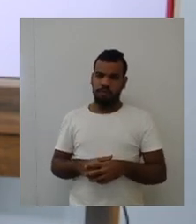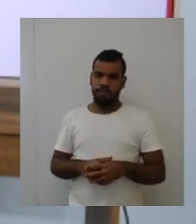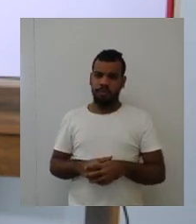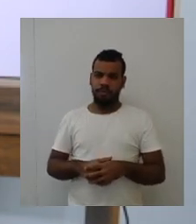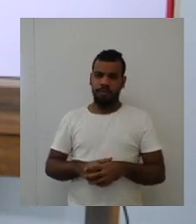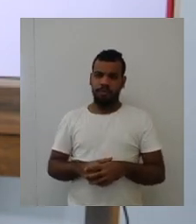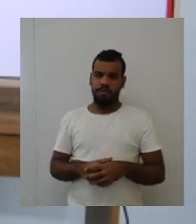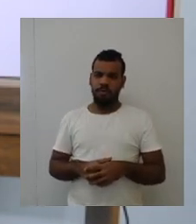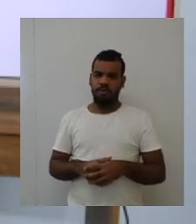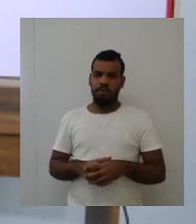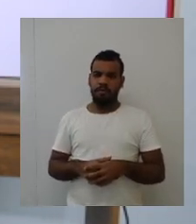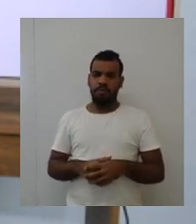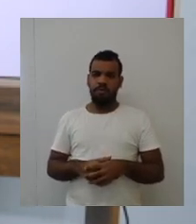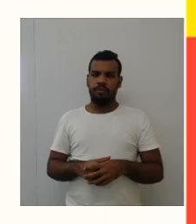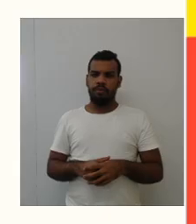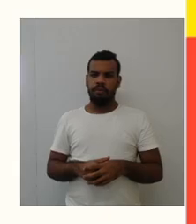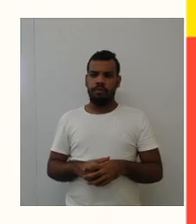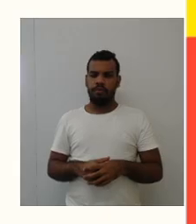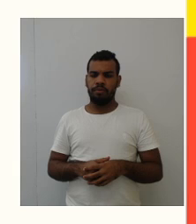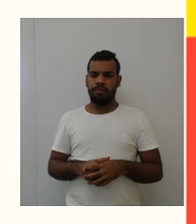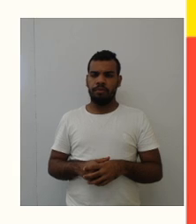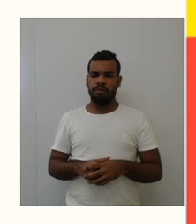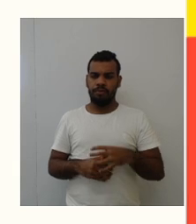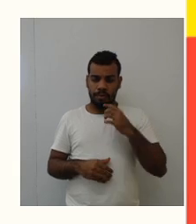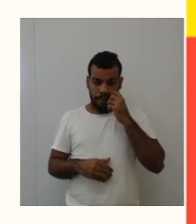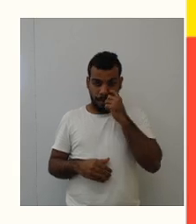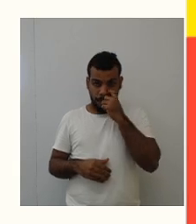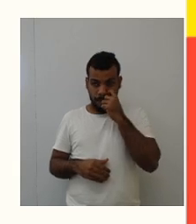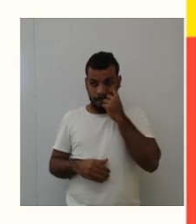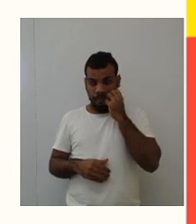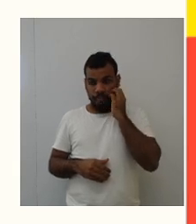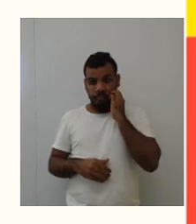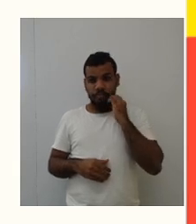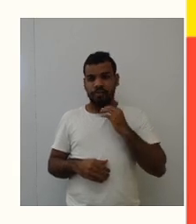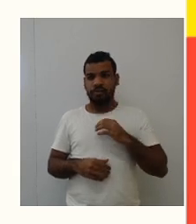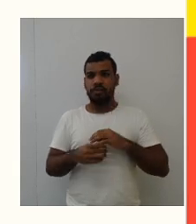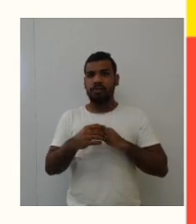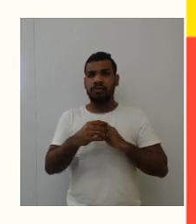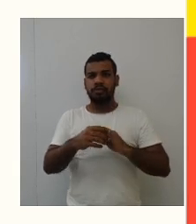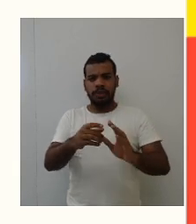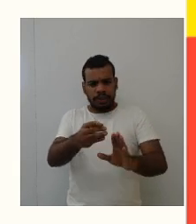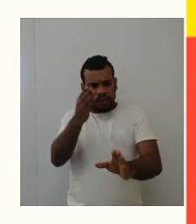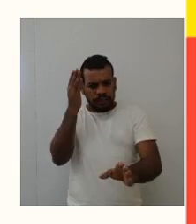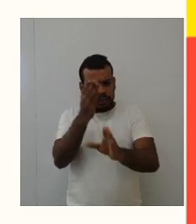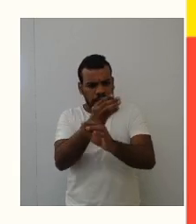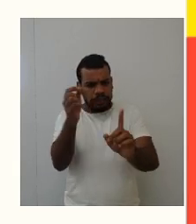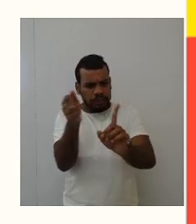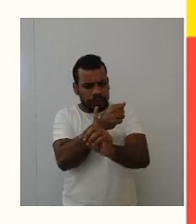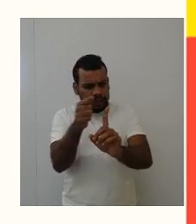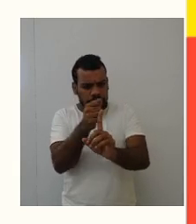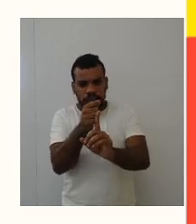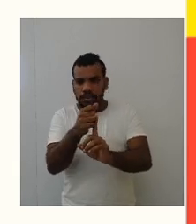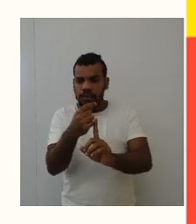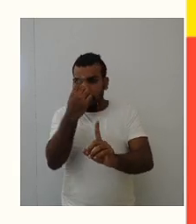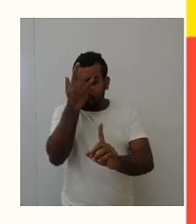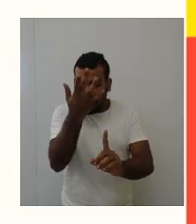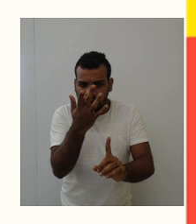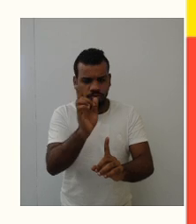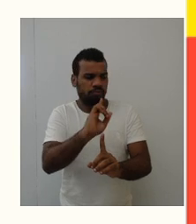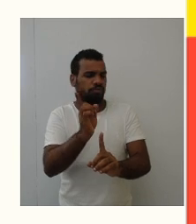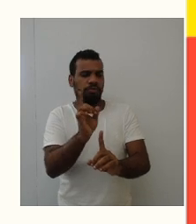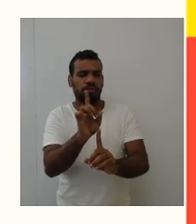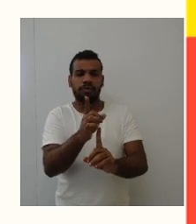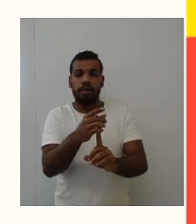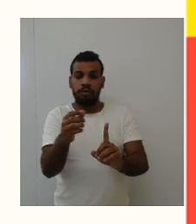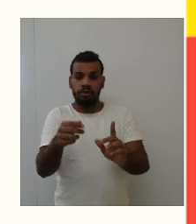aí, a reescrita ficou da seguinte forma: nem sempre é fácil identificar a violência. Uma cirurgia, por exemplo, não constitui